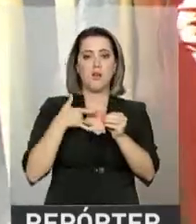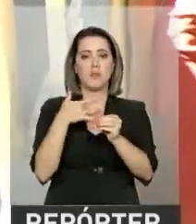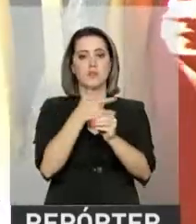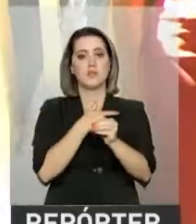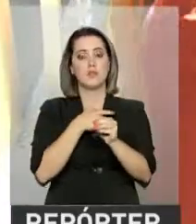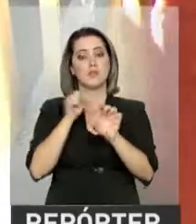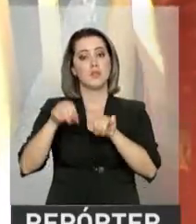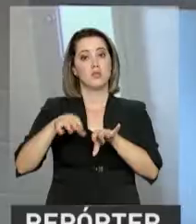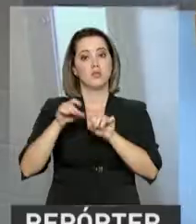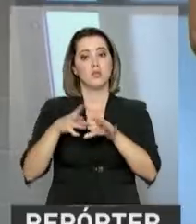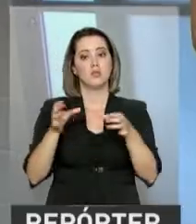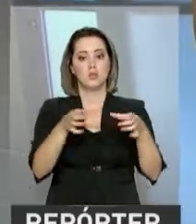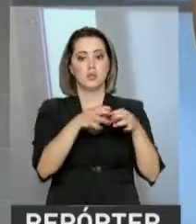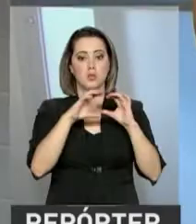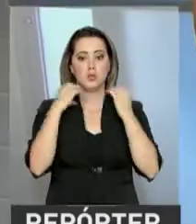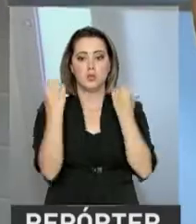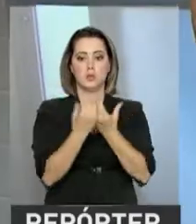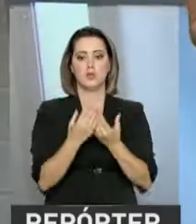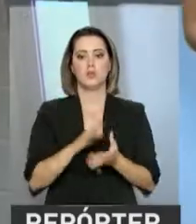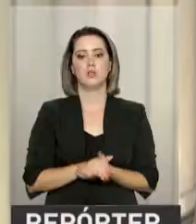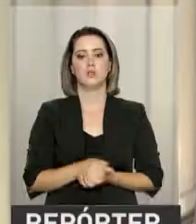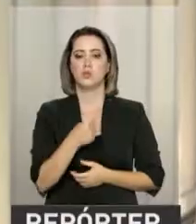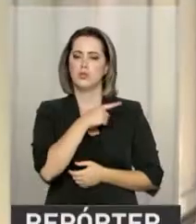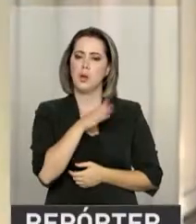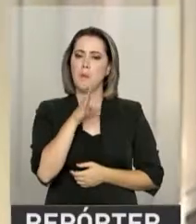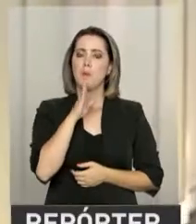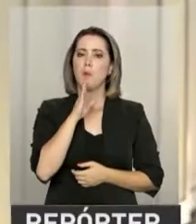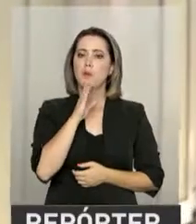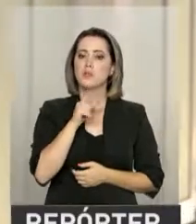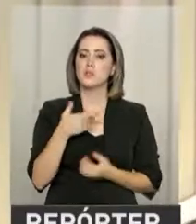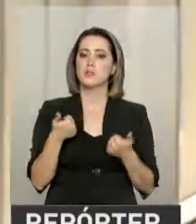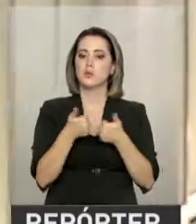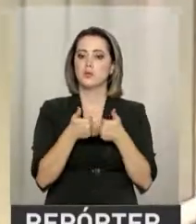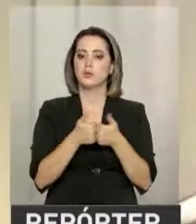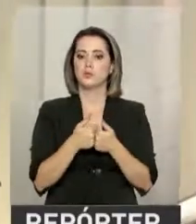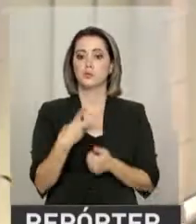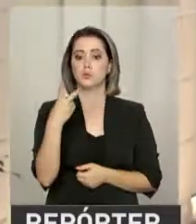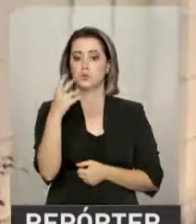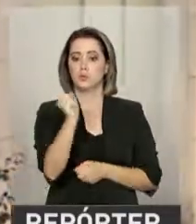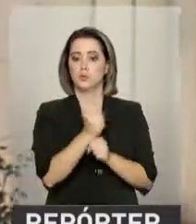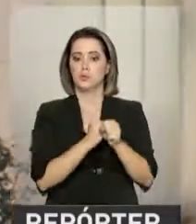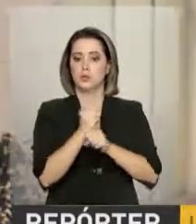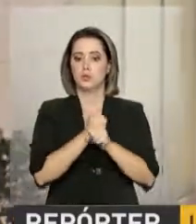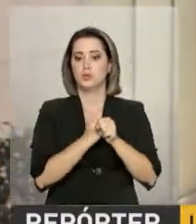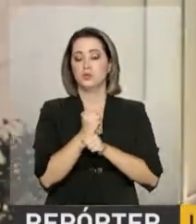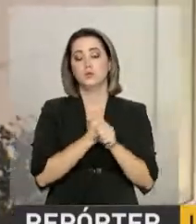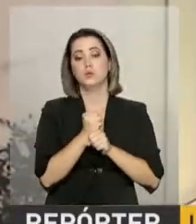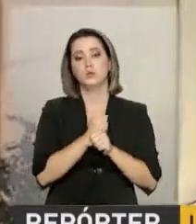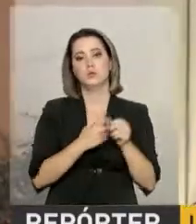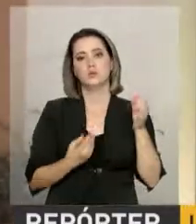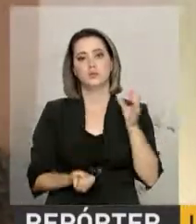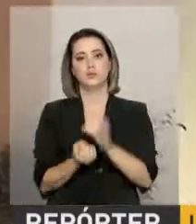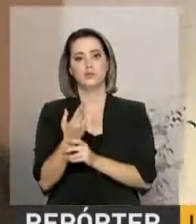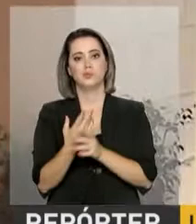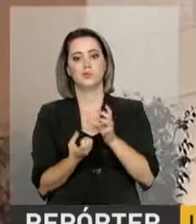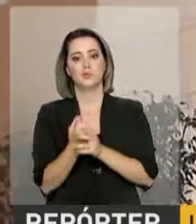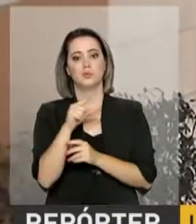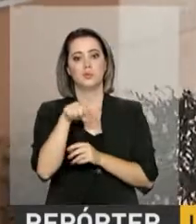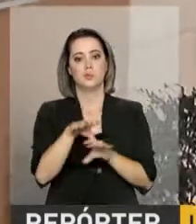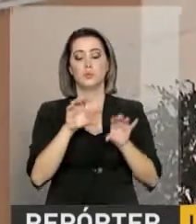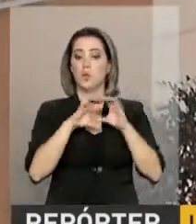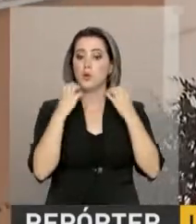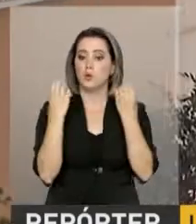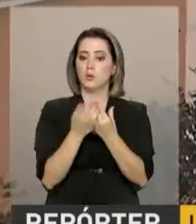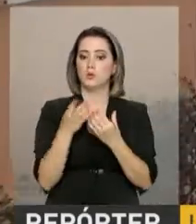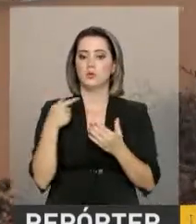marcela temer conheceu de perto o trabalho em quase 20 anos de existência o programa ice tem na comunidade de paraisópolis